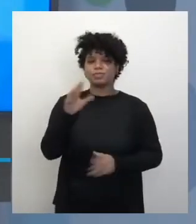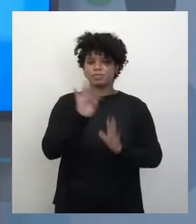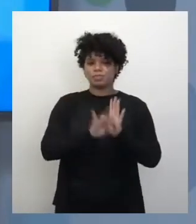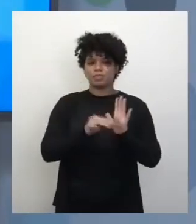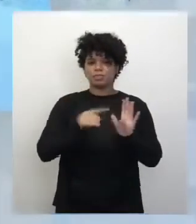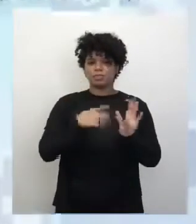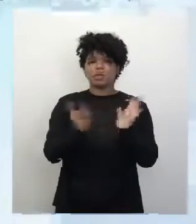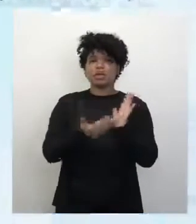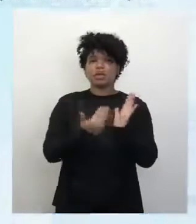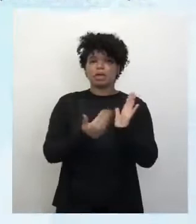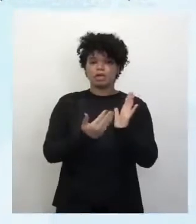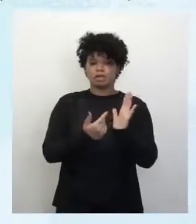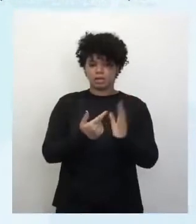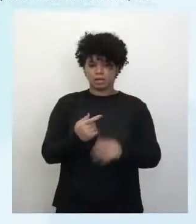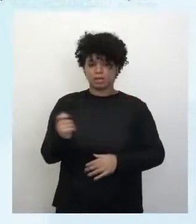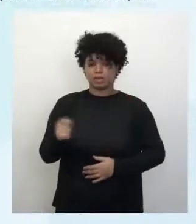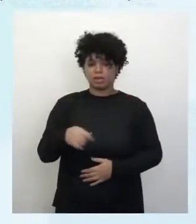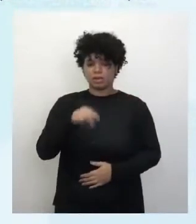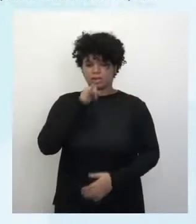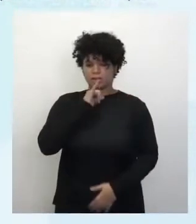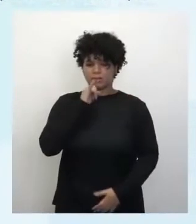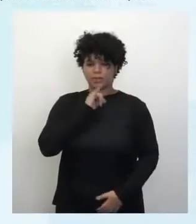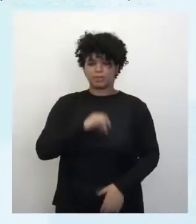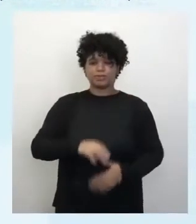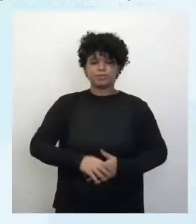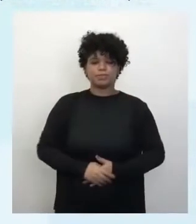caderno também, e a gente vai usar ele como exemplo. Olha só.